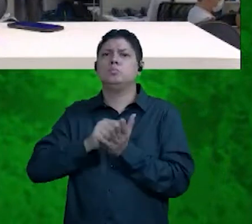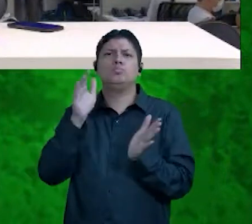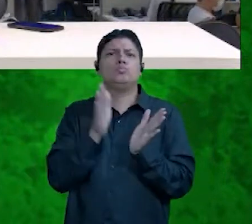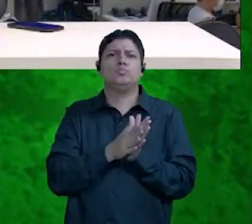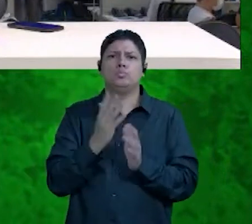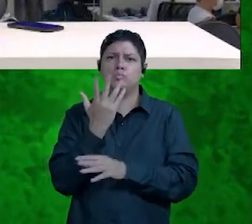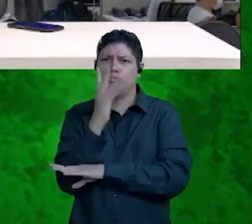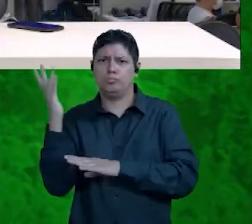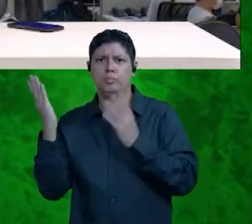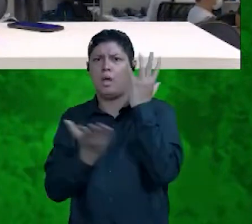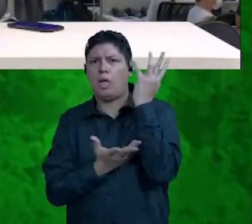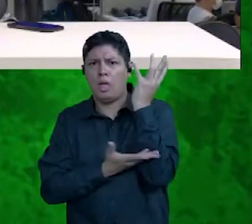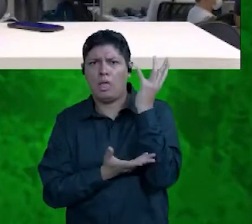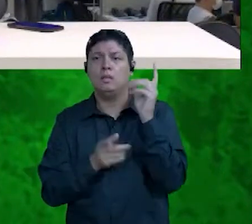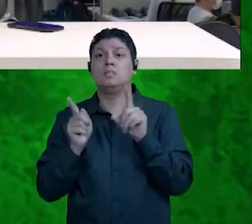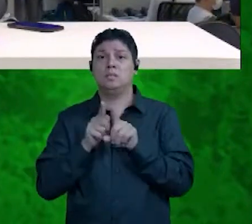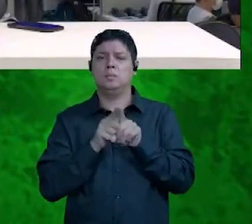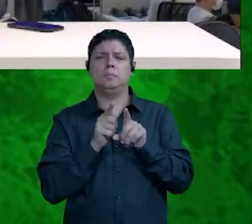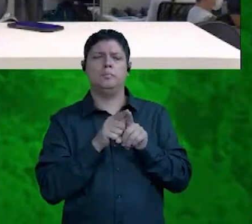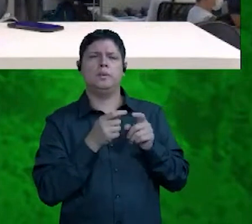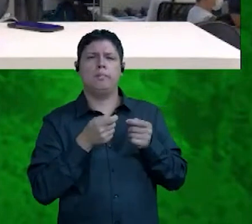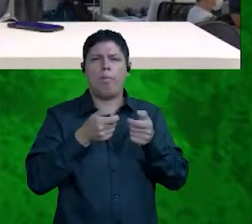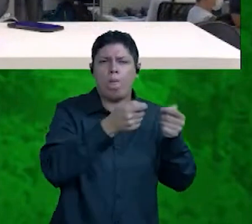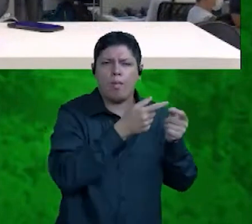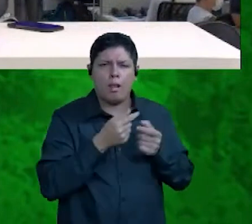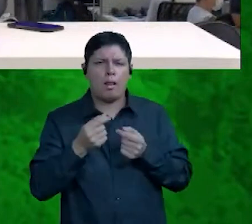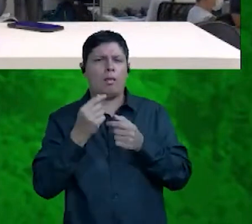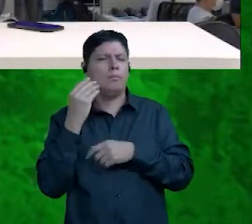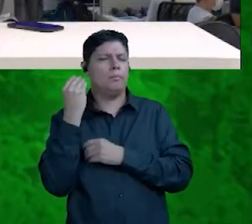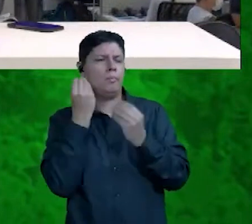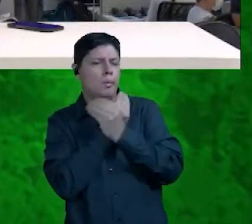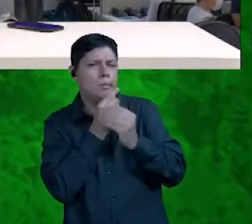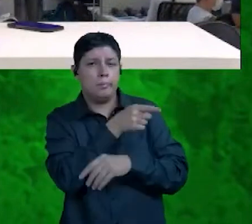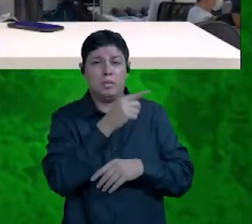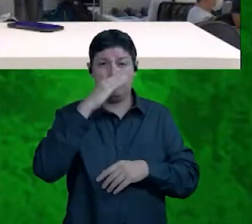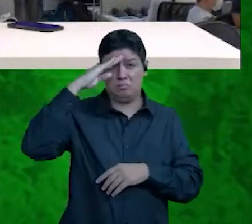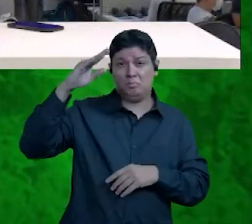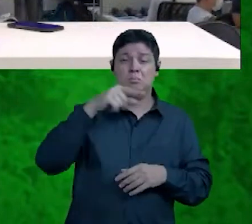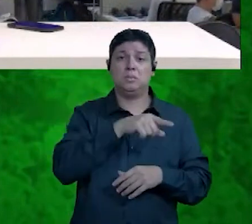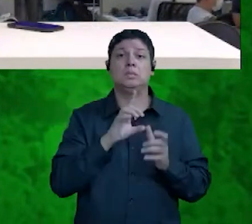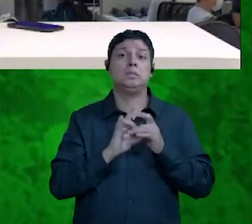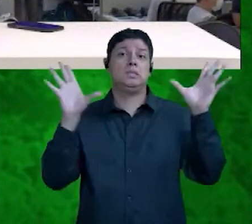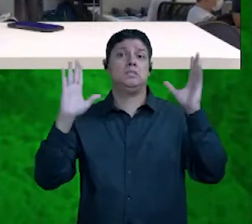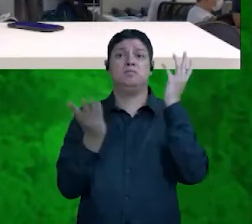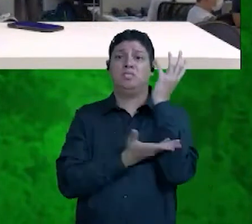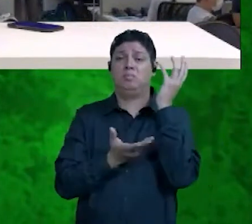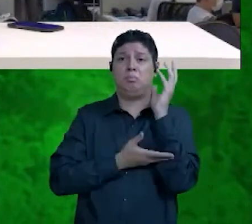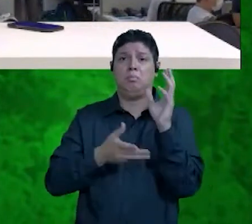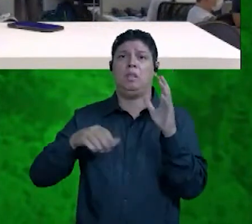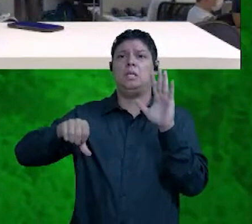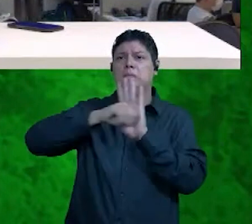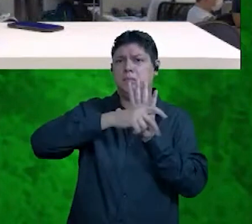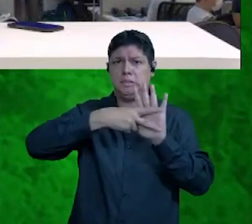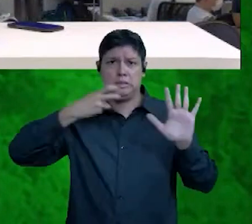né, assistindo a patetadas o domínio do crime organizado, da rede do crime. Portanto, veja, eu acho que nós, no Brasil, precisamos dar um